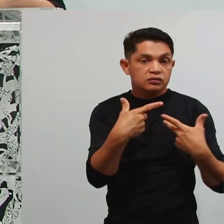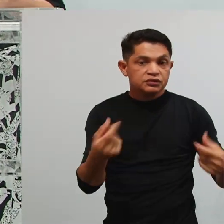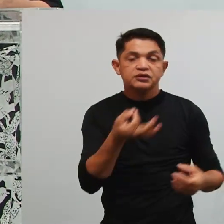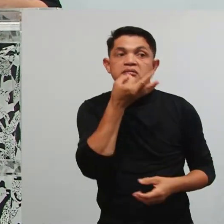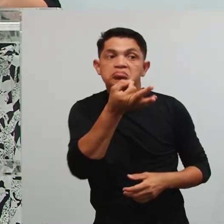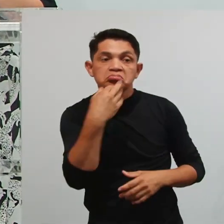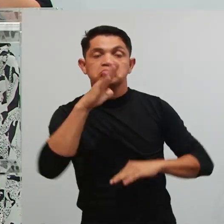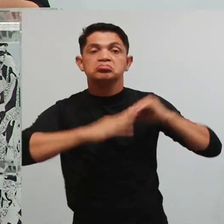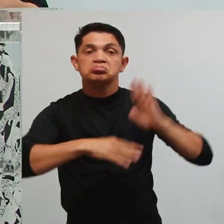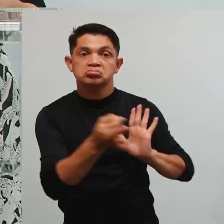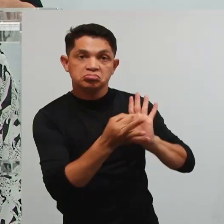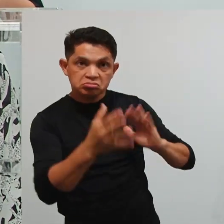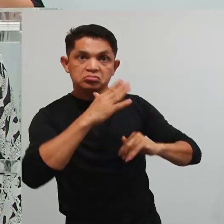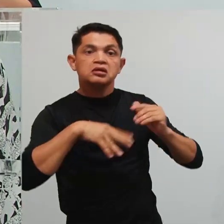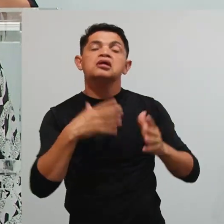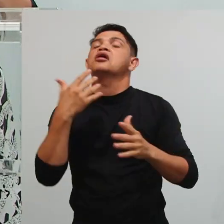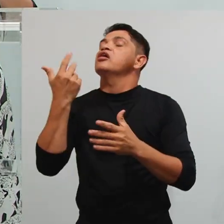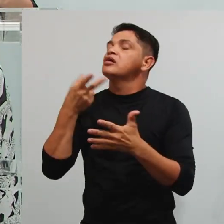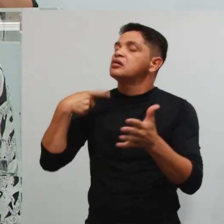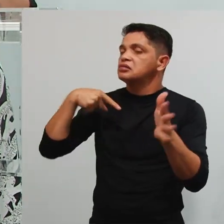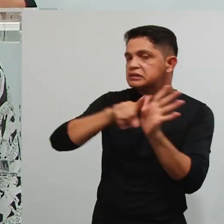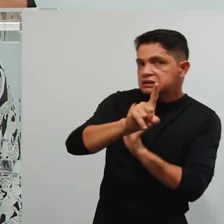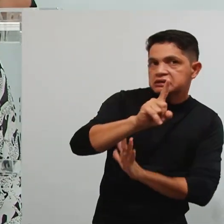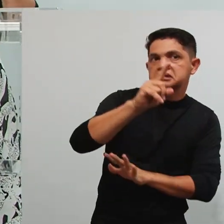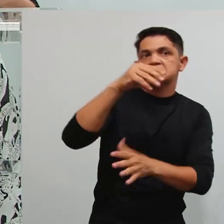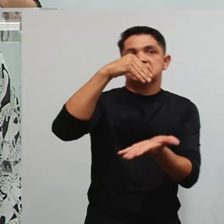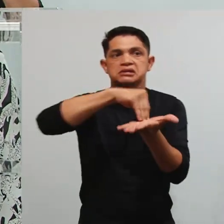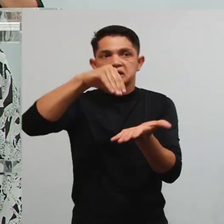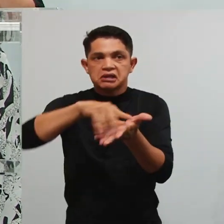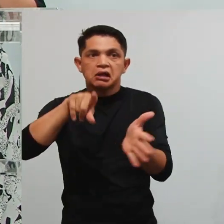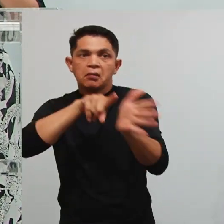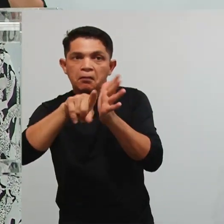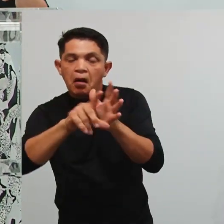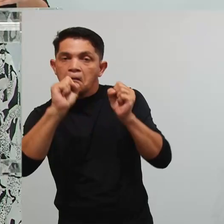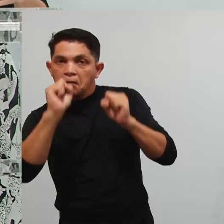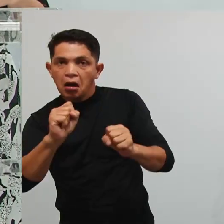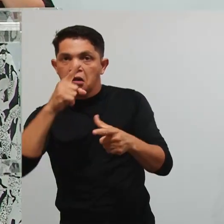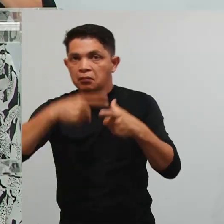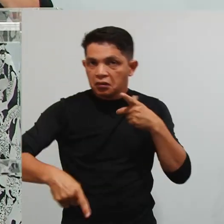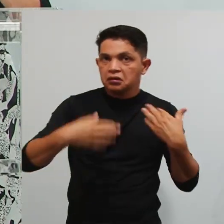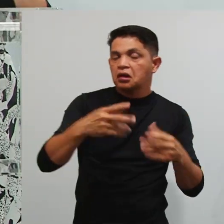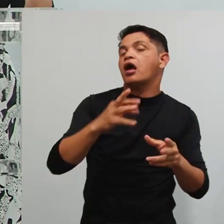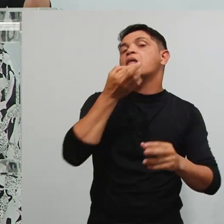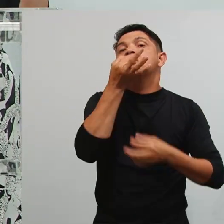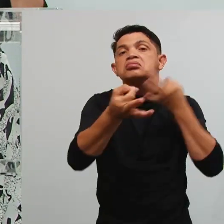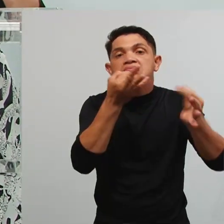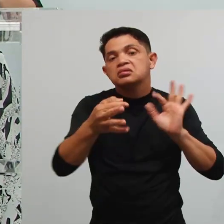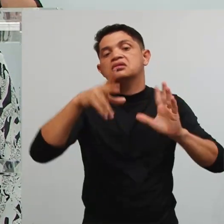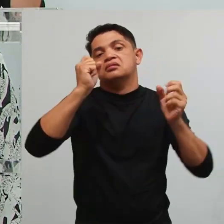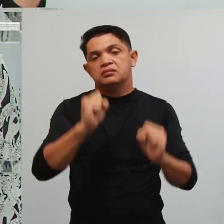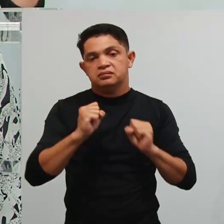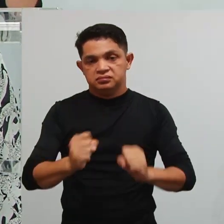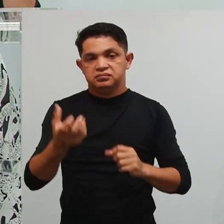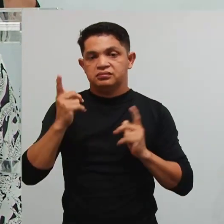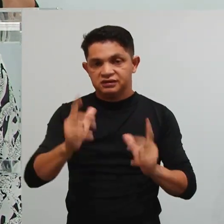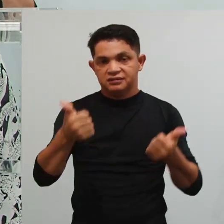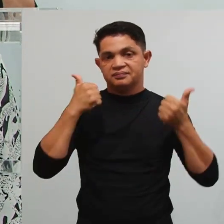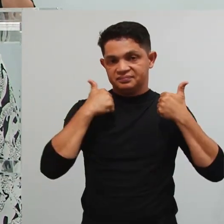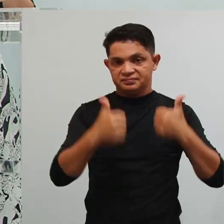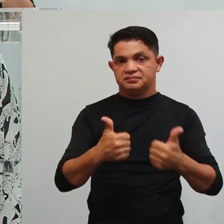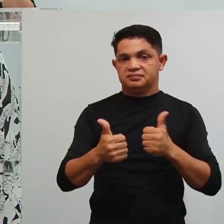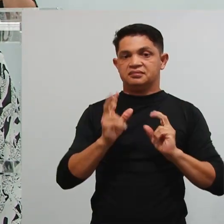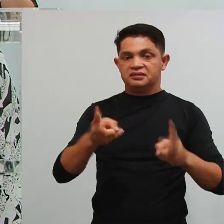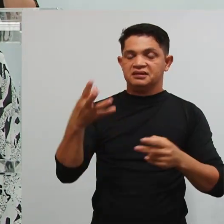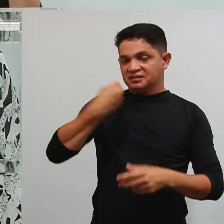sugestão de alteração, o secretário vai ver, né, se pode atender. Se não tiver, beleza, todo mundo assina e